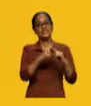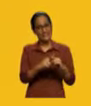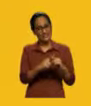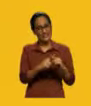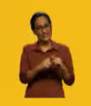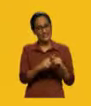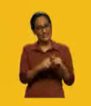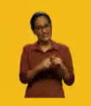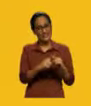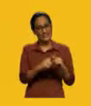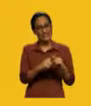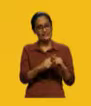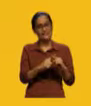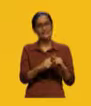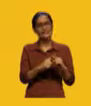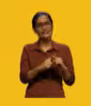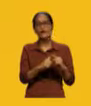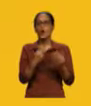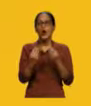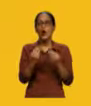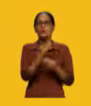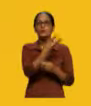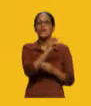mais 6. Como que é 30?